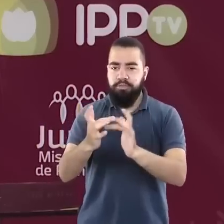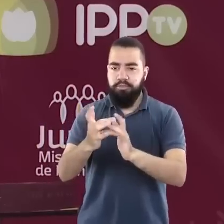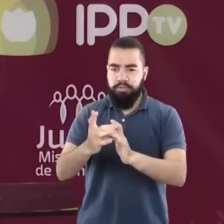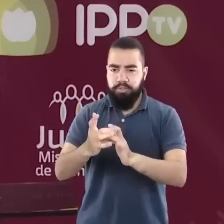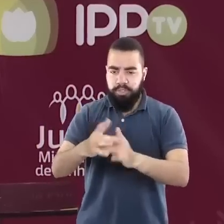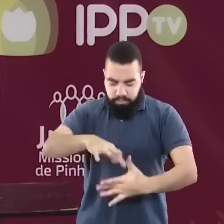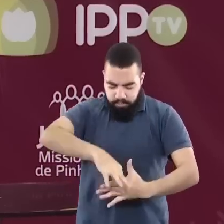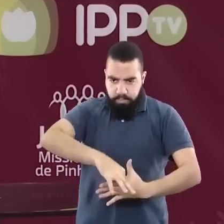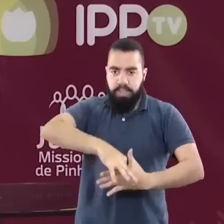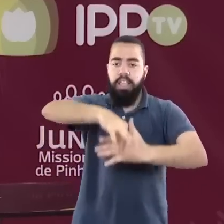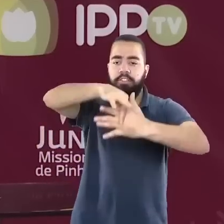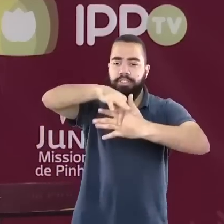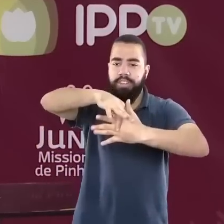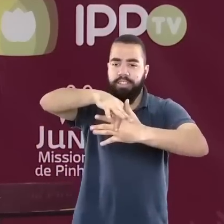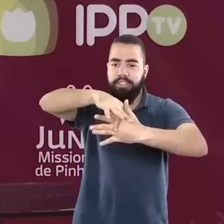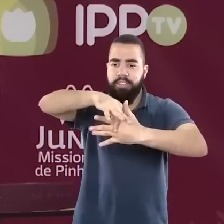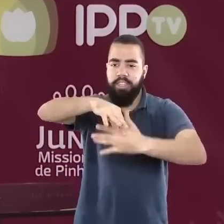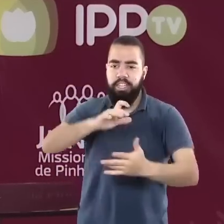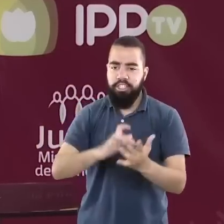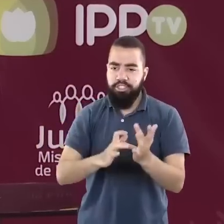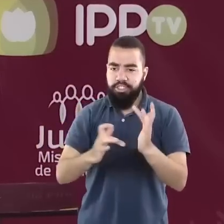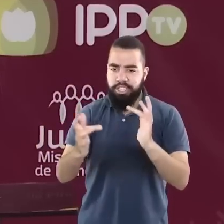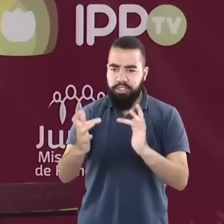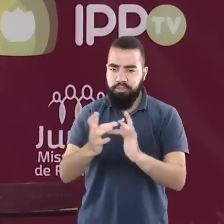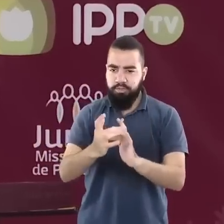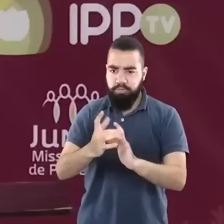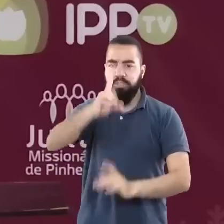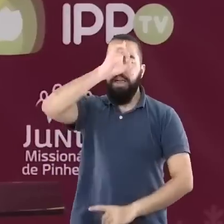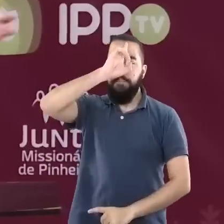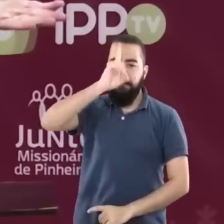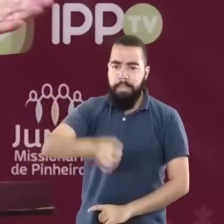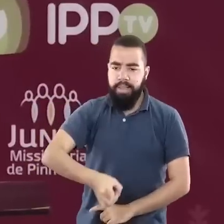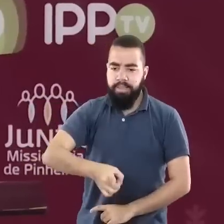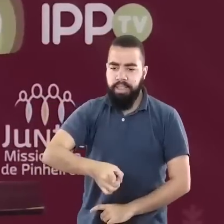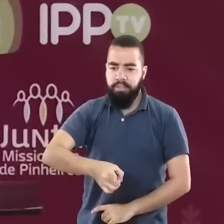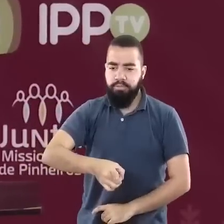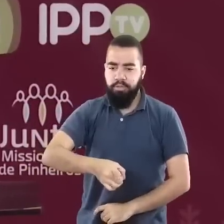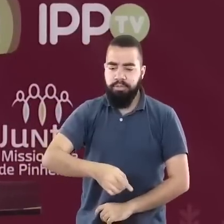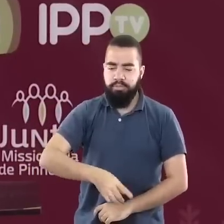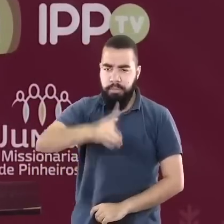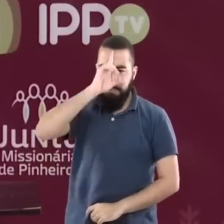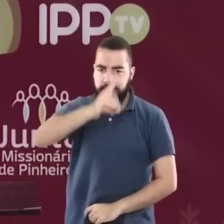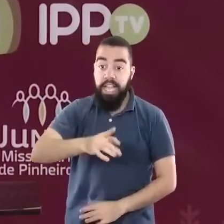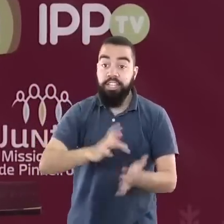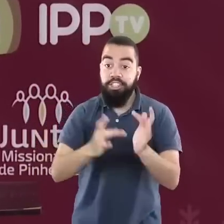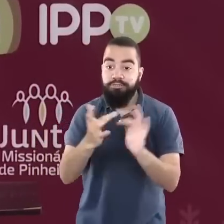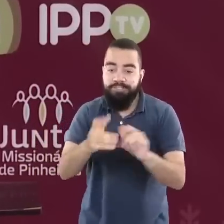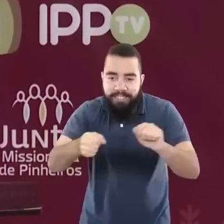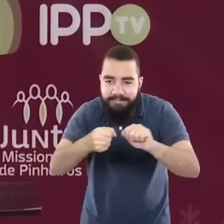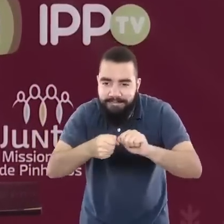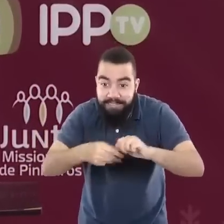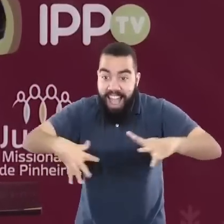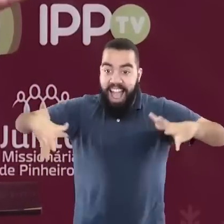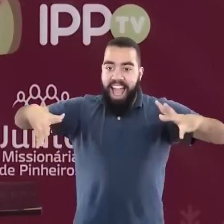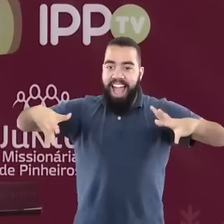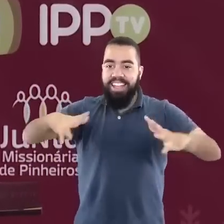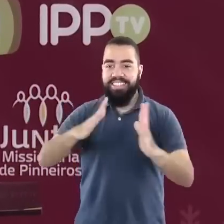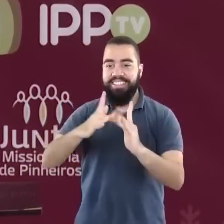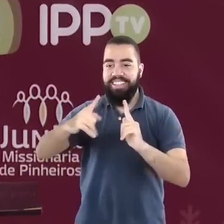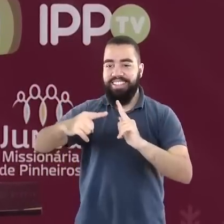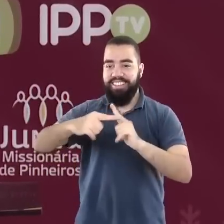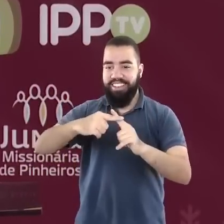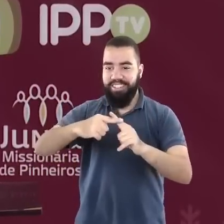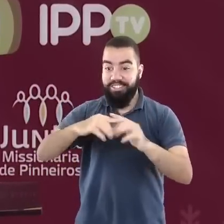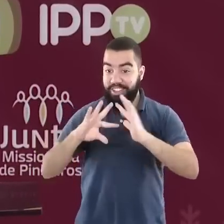igreja ele é o dono da igreja ele é indicador da igreja ele é o protetor da